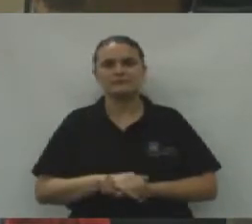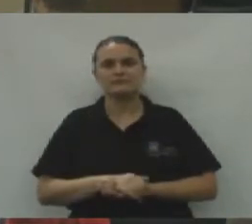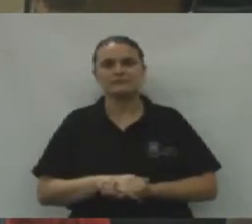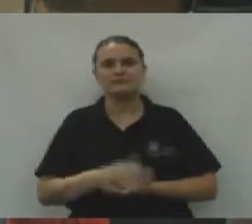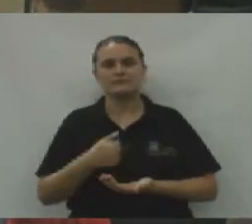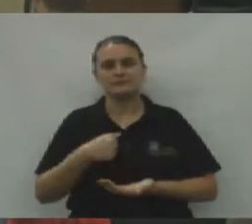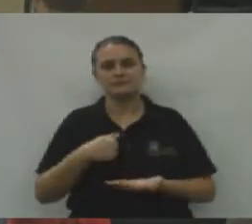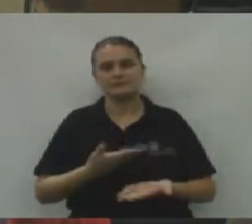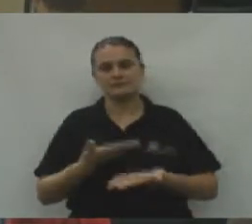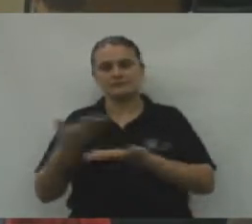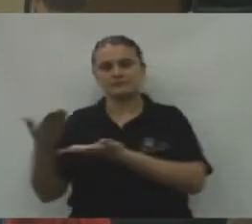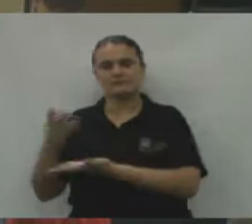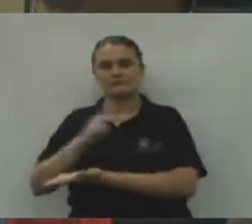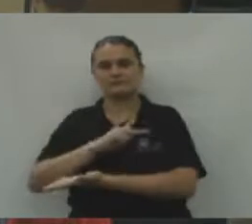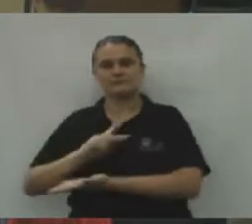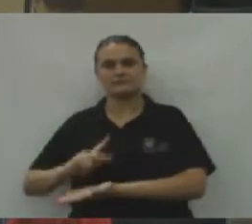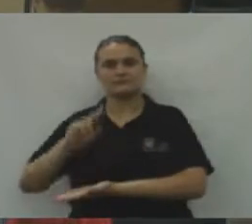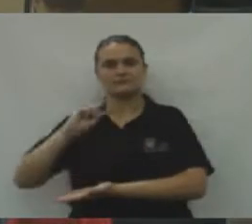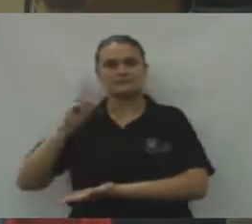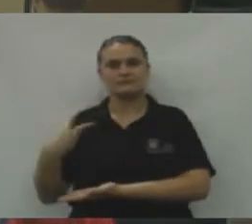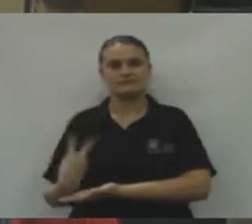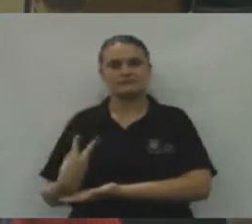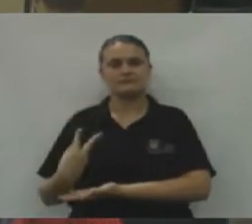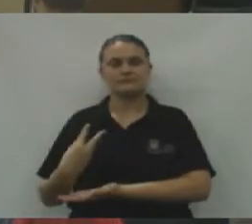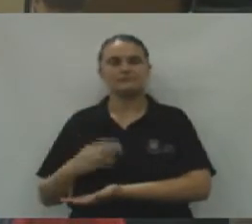Passo a presidência para o vereador